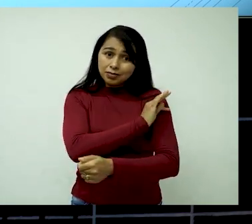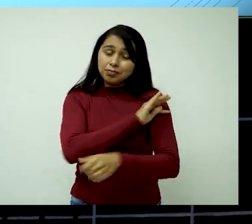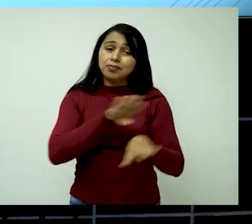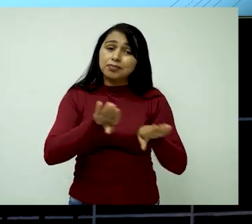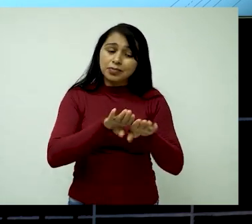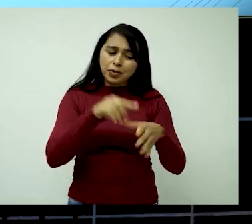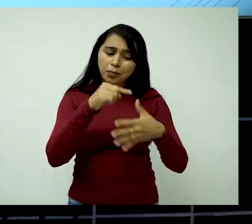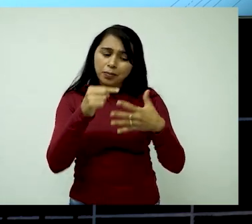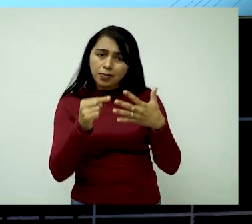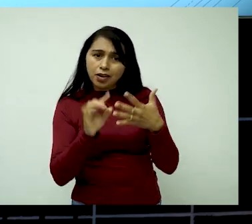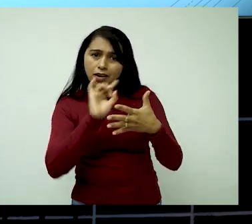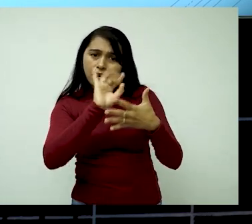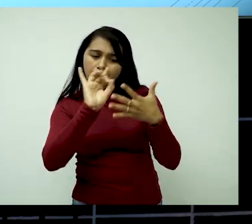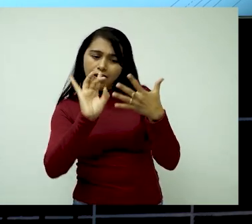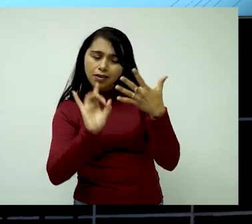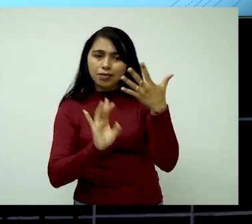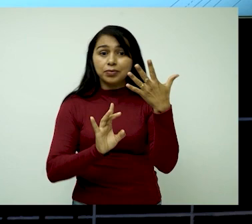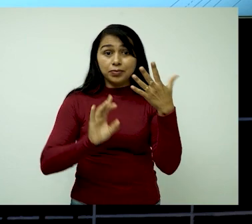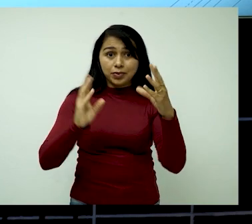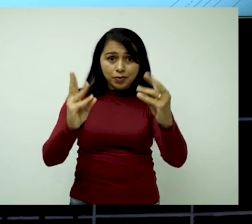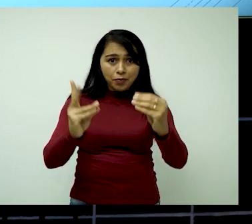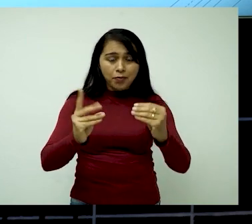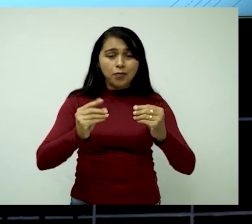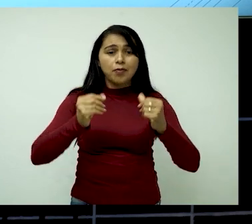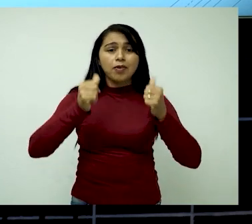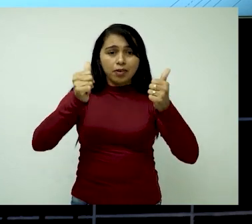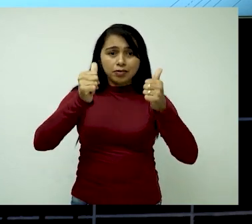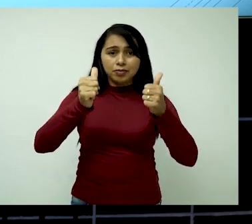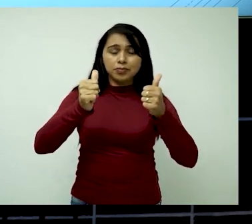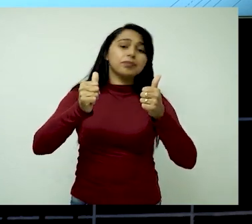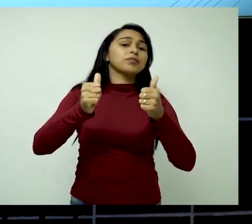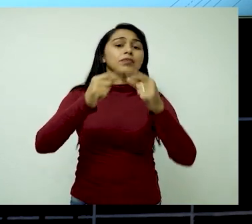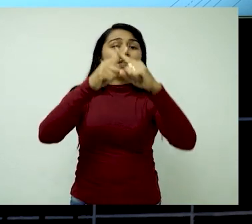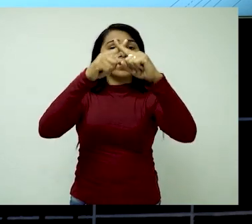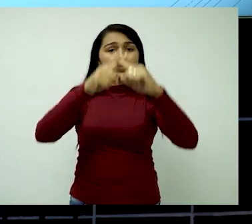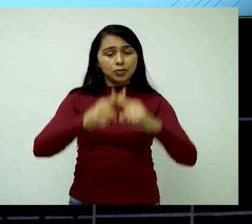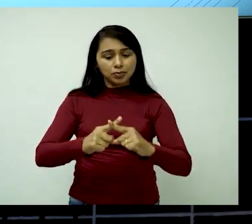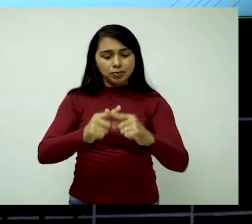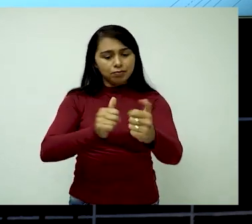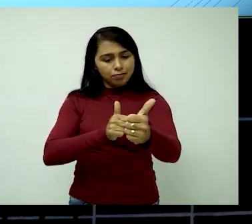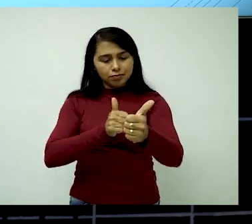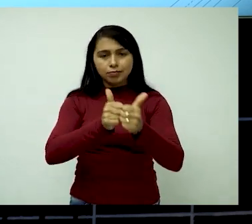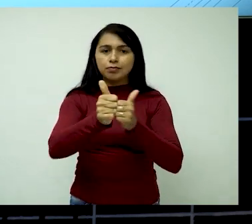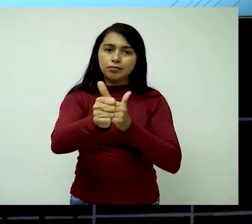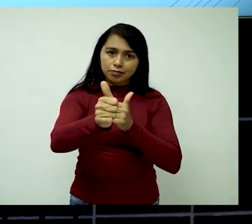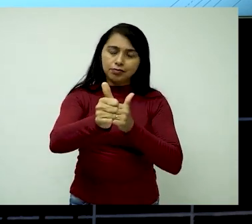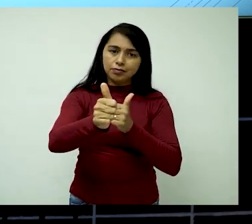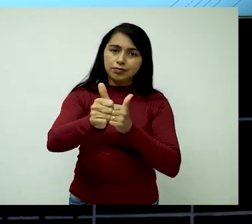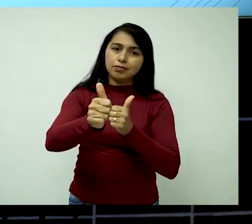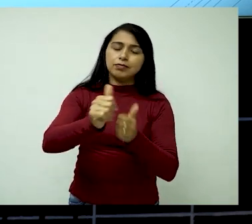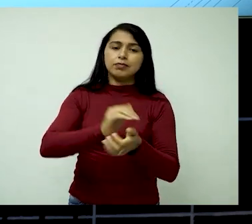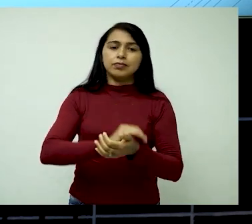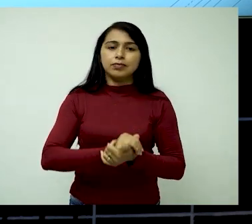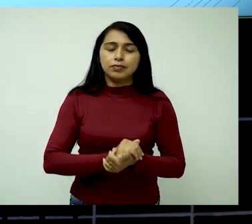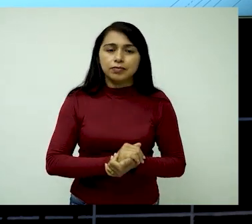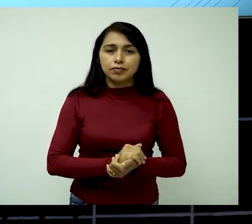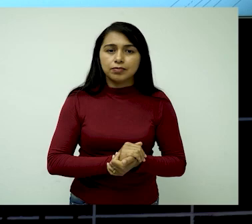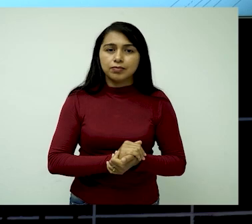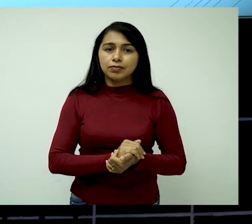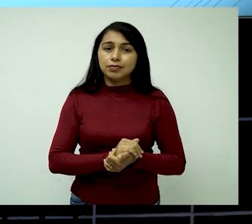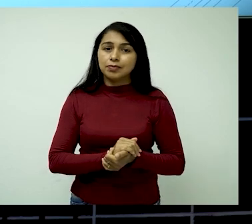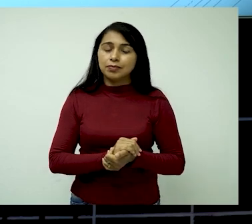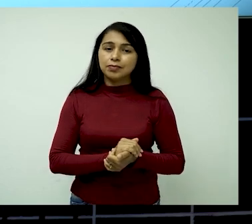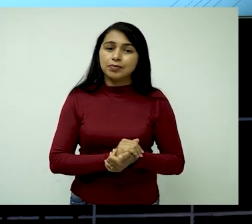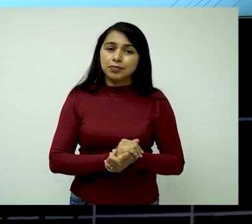chegando também nas provas de atletismo. E aí, especificamente, a gente vai abordar com